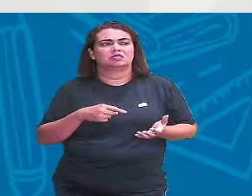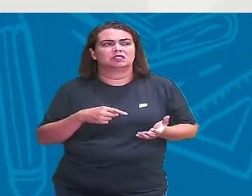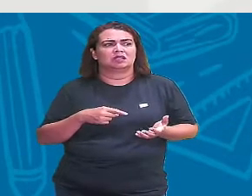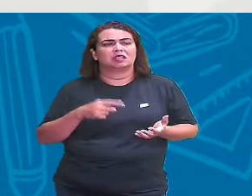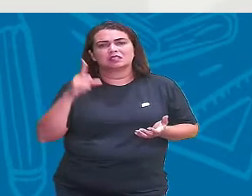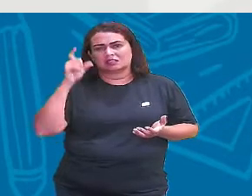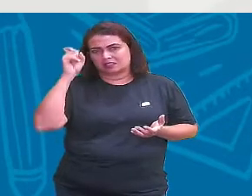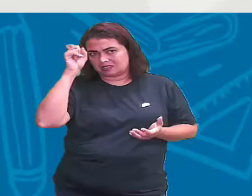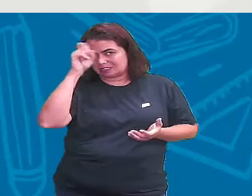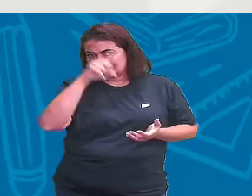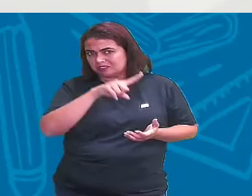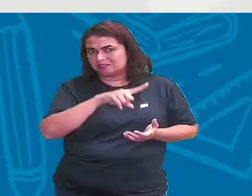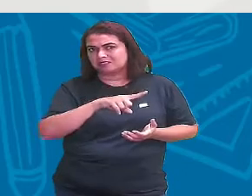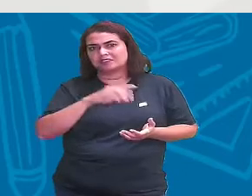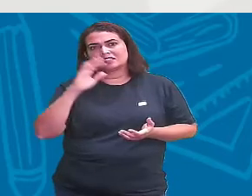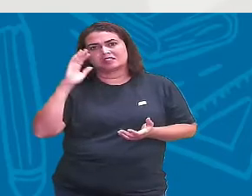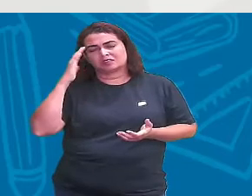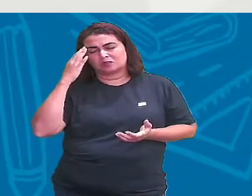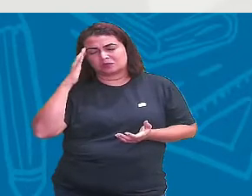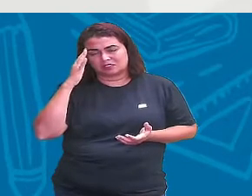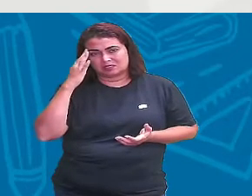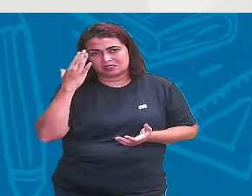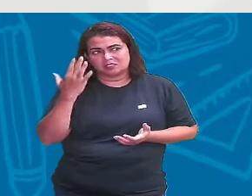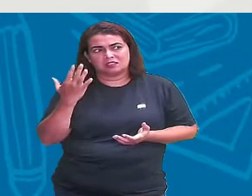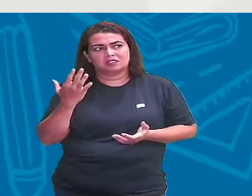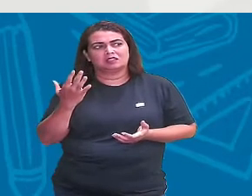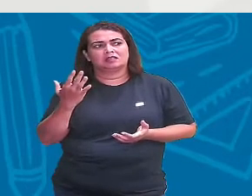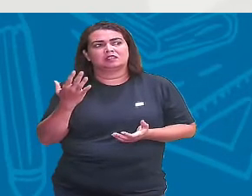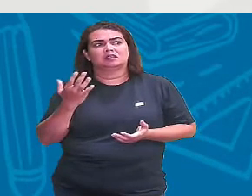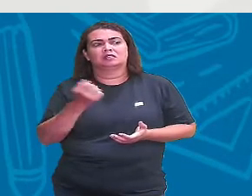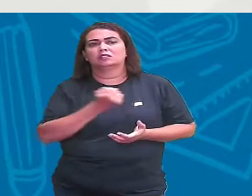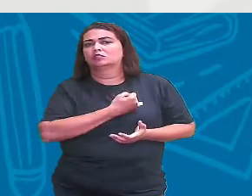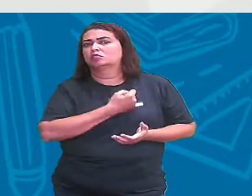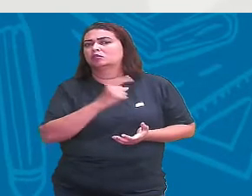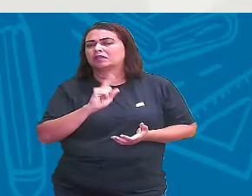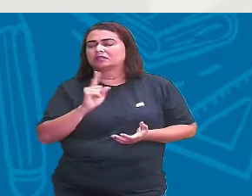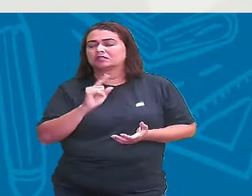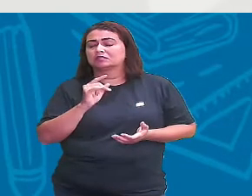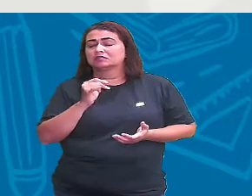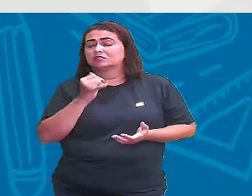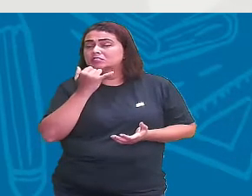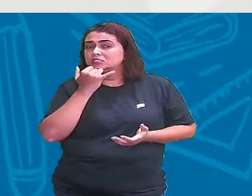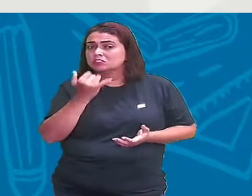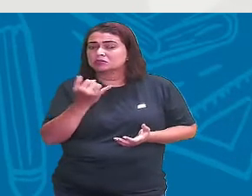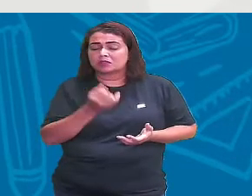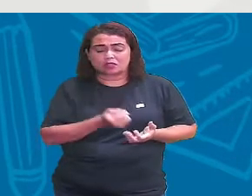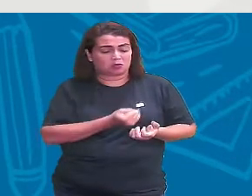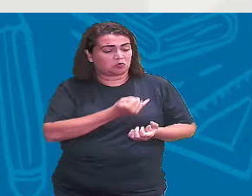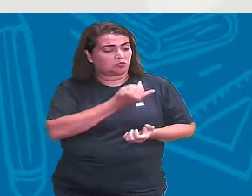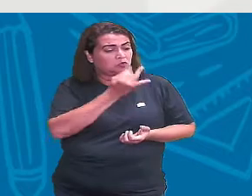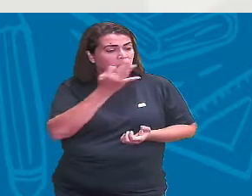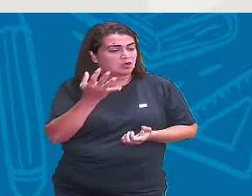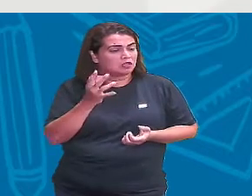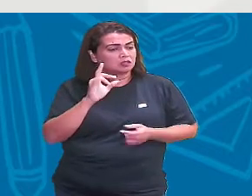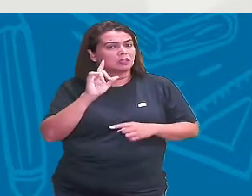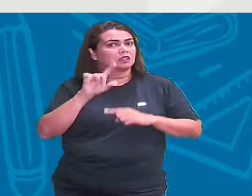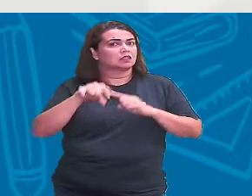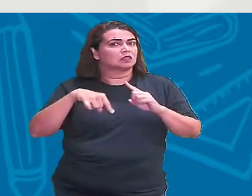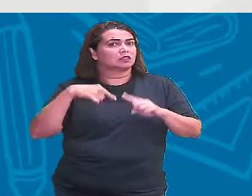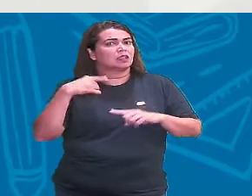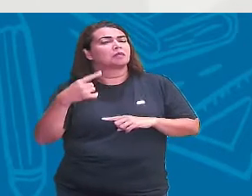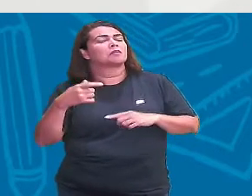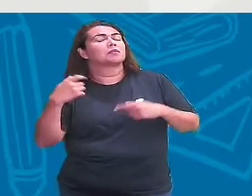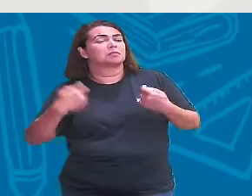muita dificuldade no entendimento dos números. Dos números não, desculpa, das quantidades. Então, foi a partir daí,